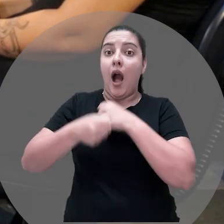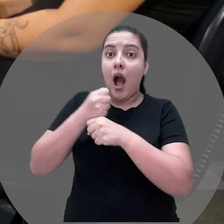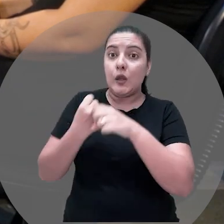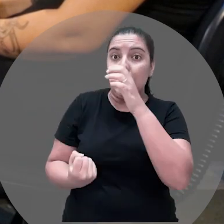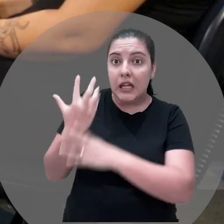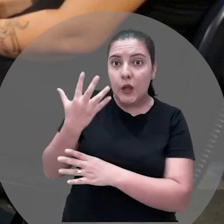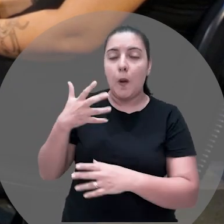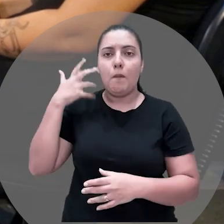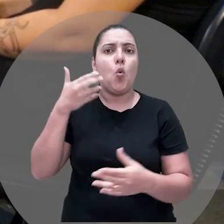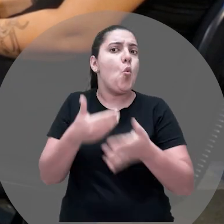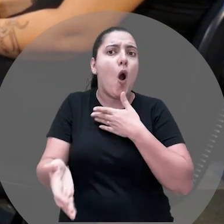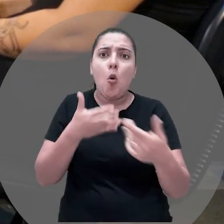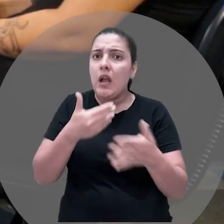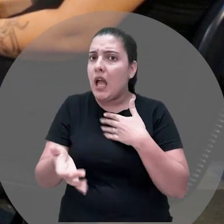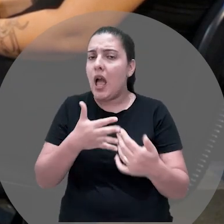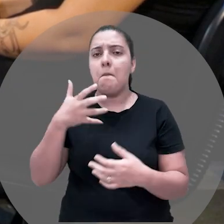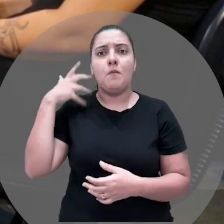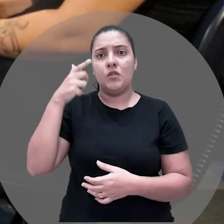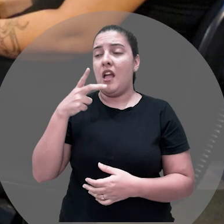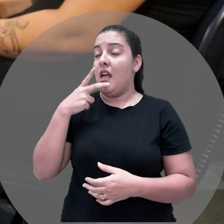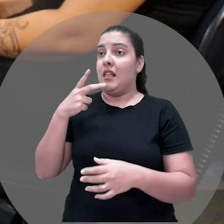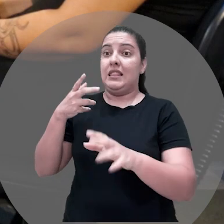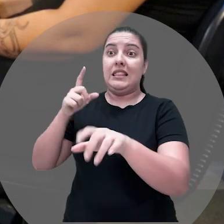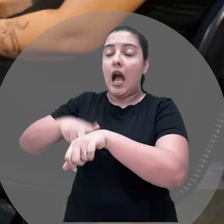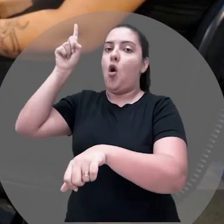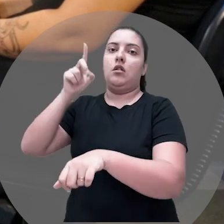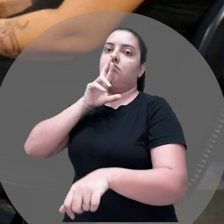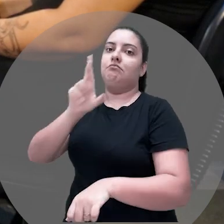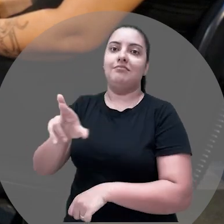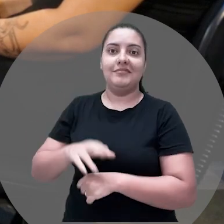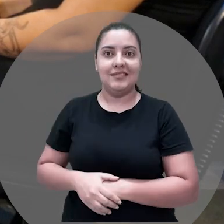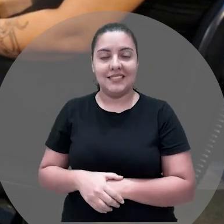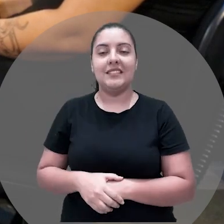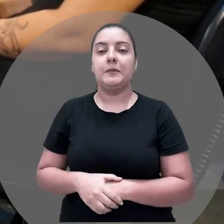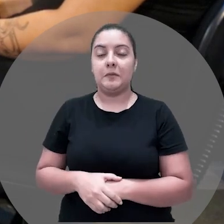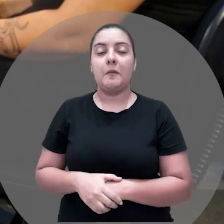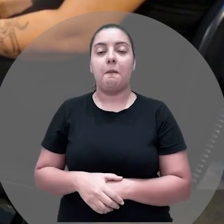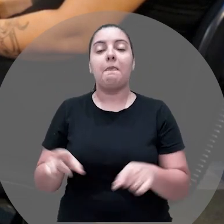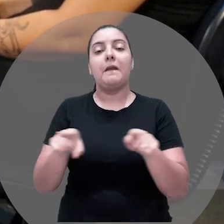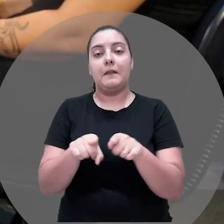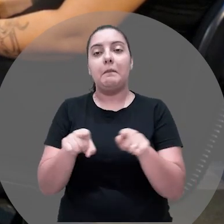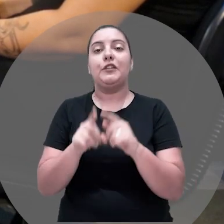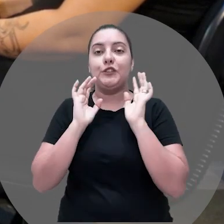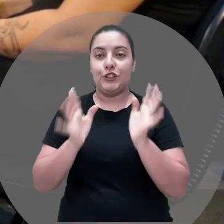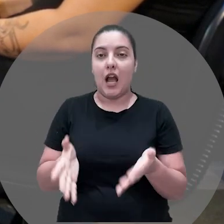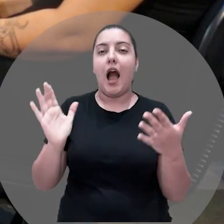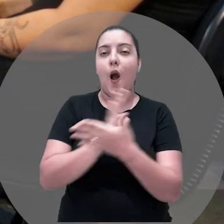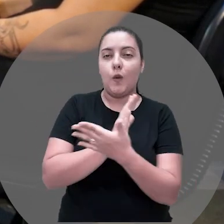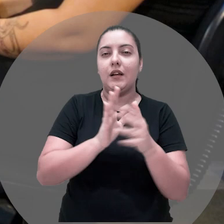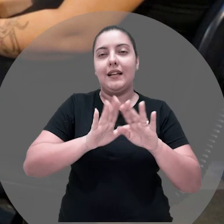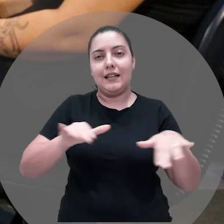anda aquela música e era qualquer uma assim você falava ele já né ele é muito inteligente né E aí já